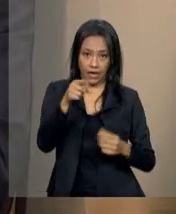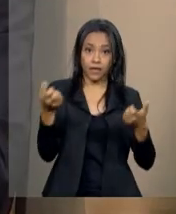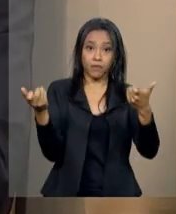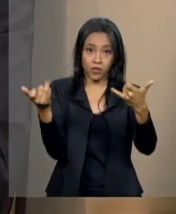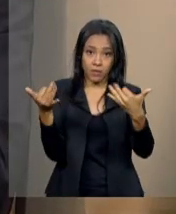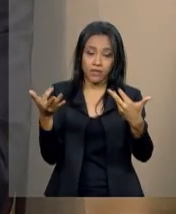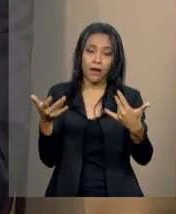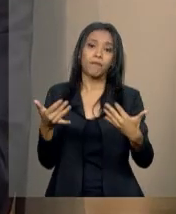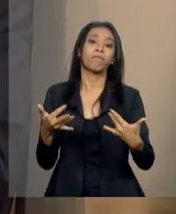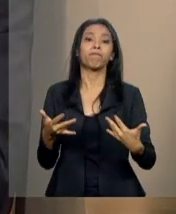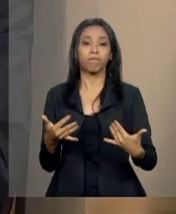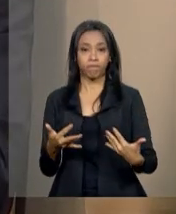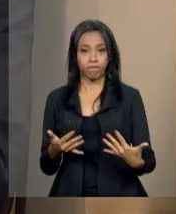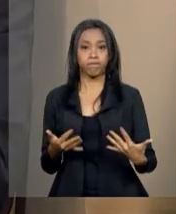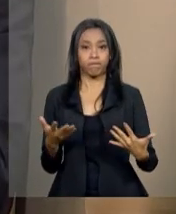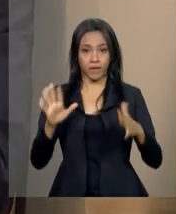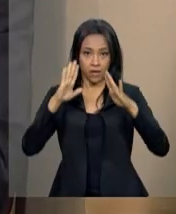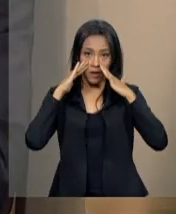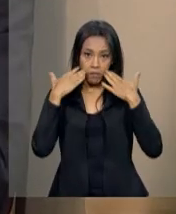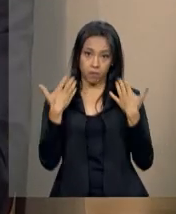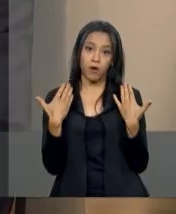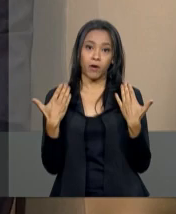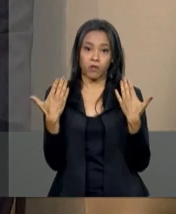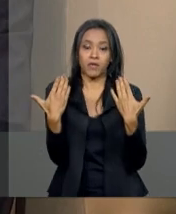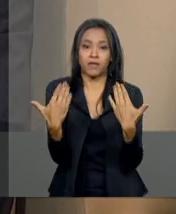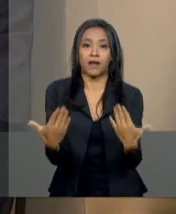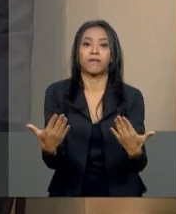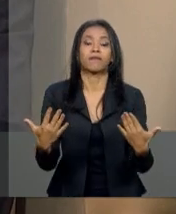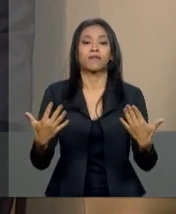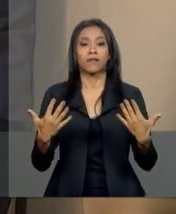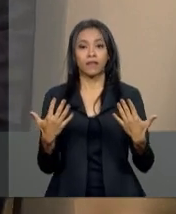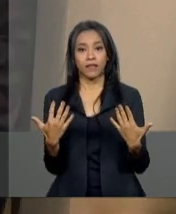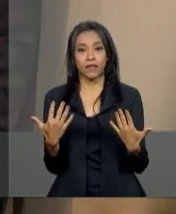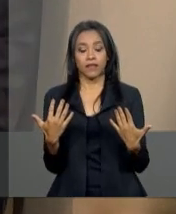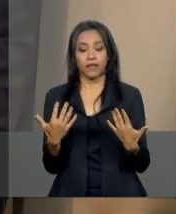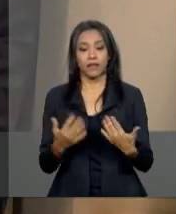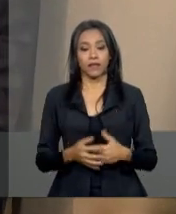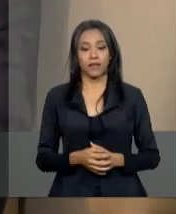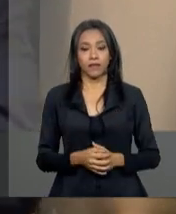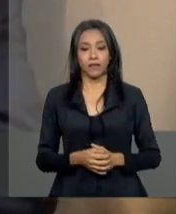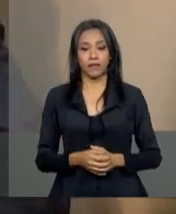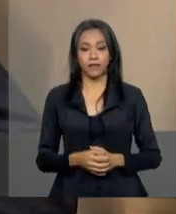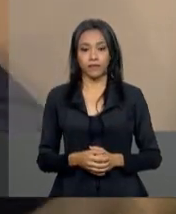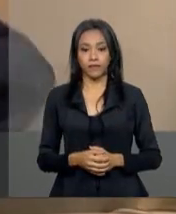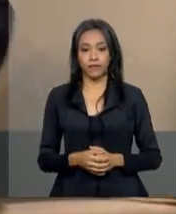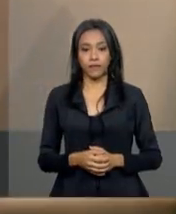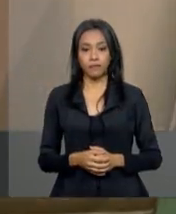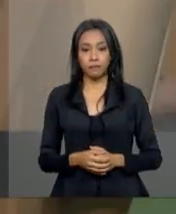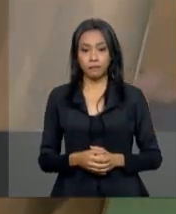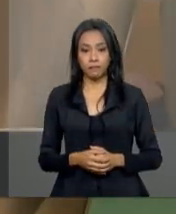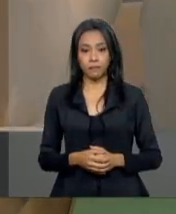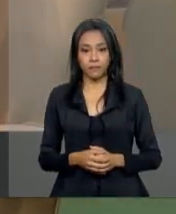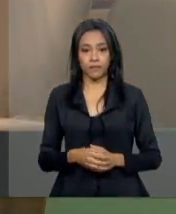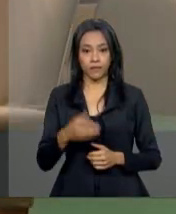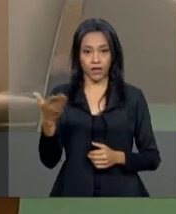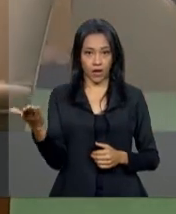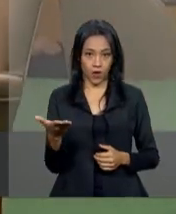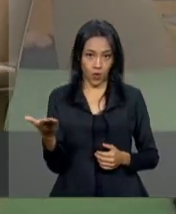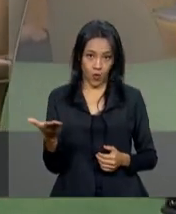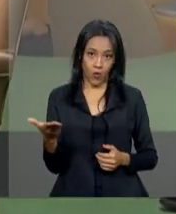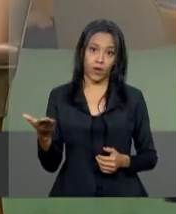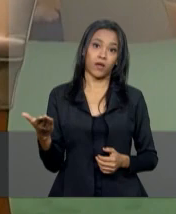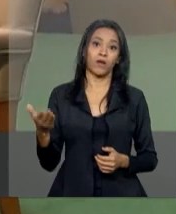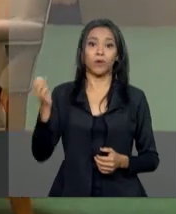presidente da assembleia geral está apresentando o presidente michel temer arno adquiridos e essa mulher renner área eo presente basta dirigir-se